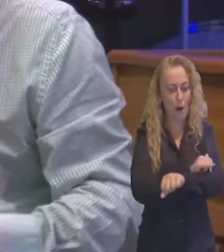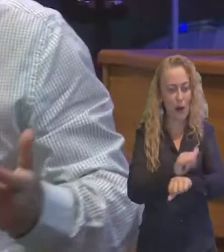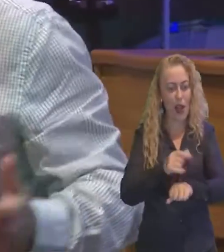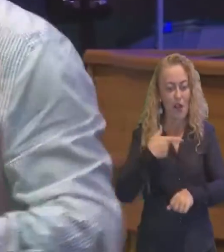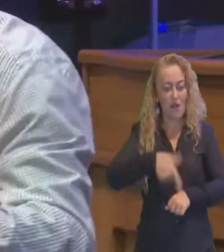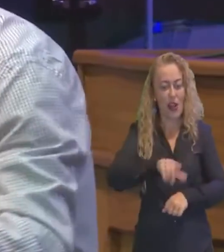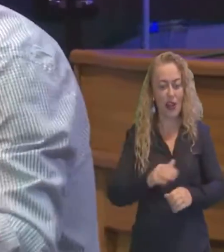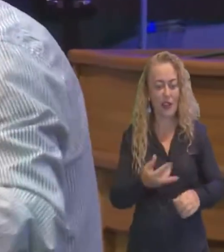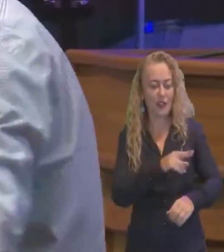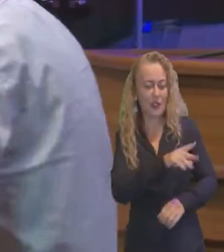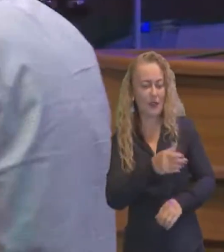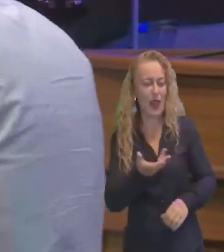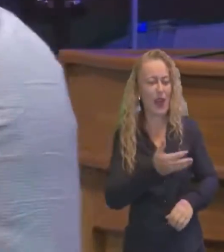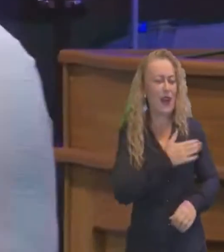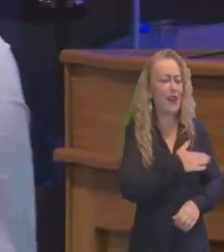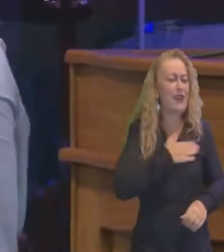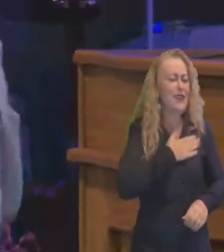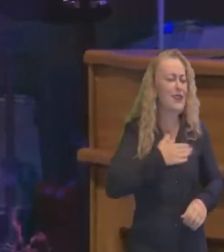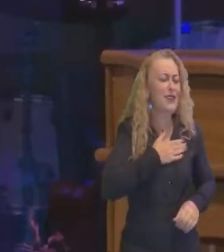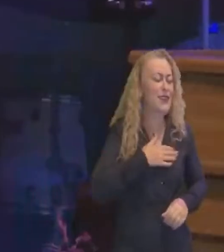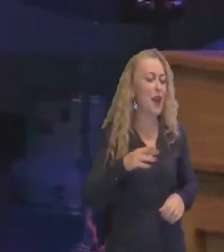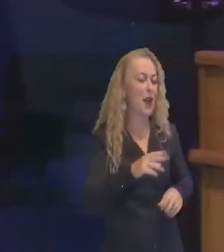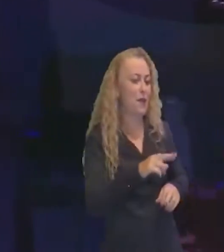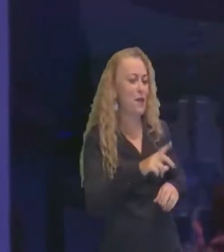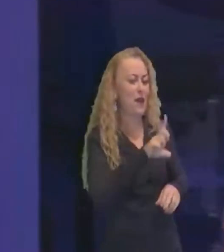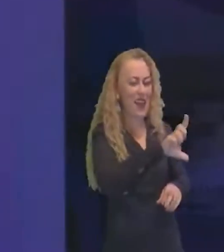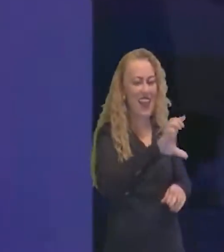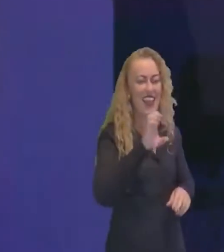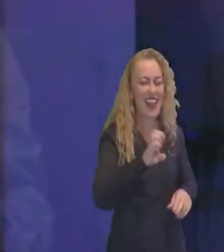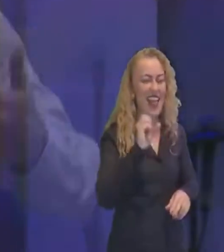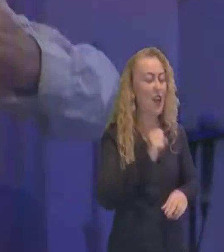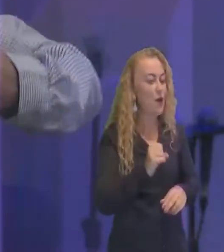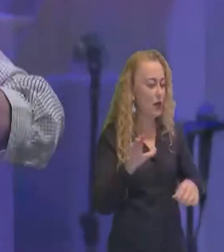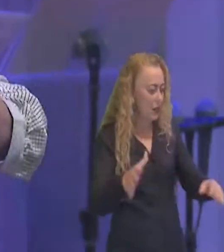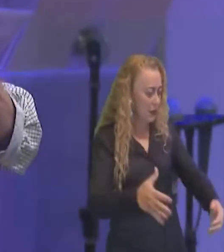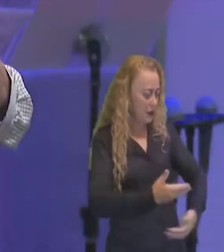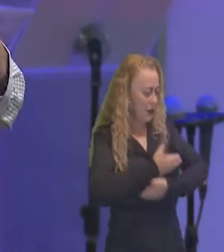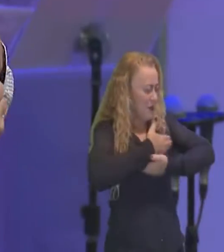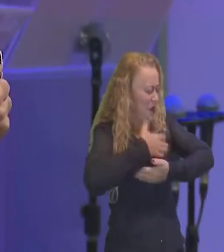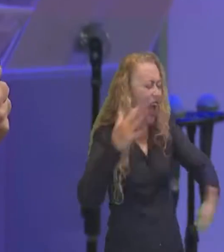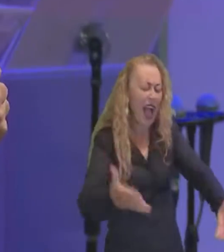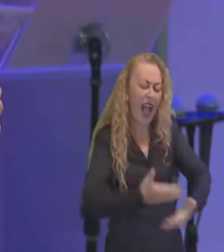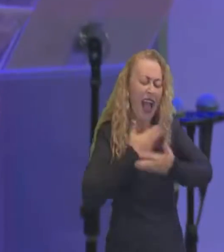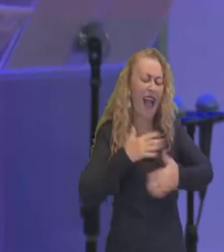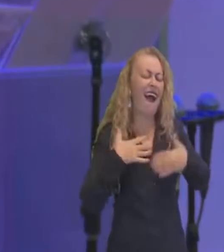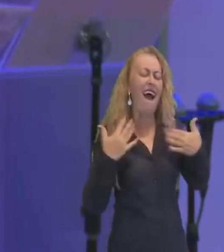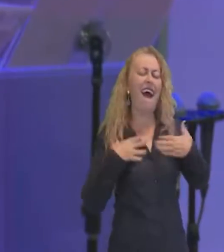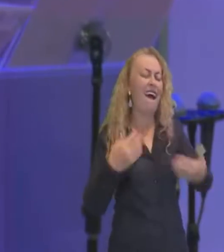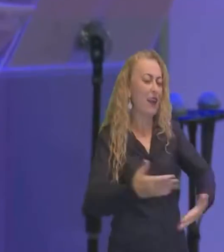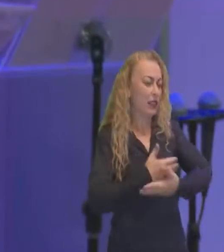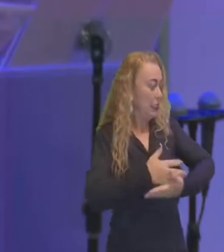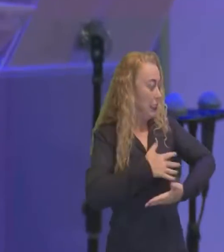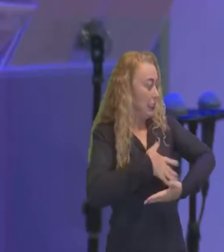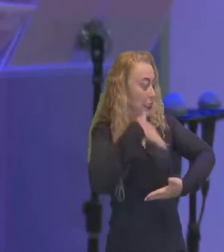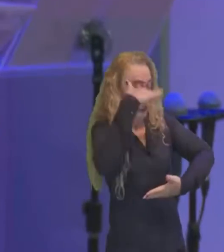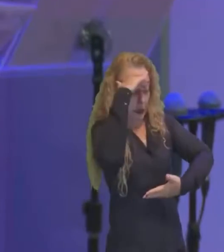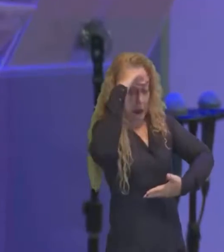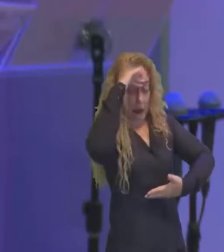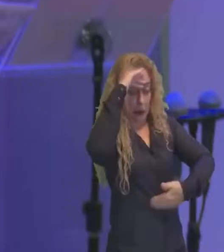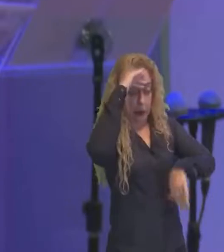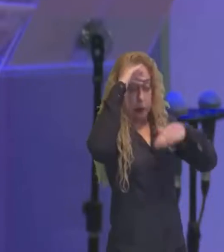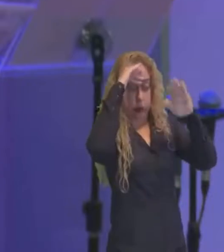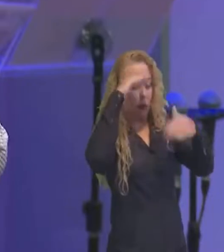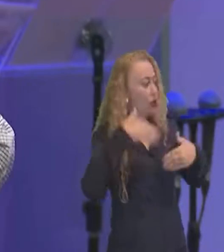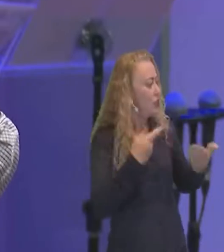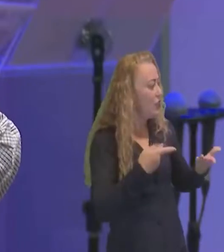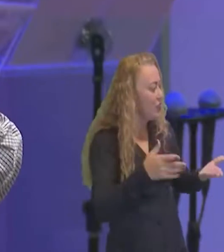chegamos lá, quando o Léozinho, me dá o Léozinho, E pegou o Léozinho, botou a mão: nossa, está ardendo em febre, pastor.